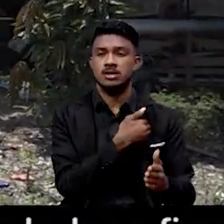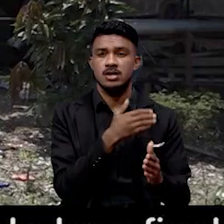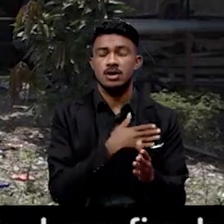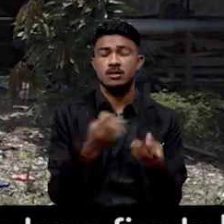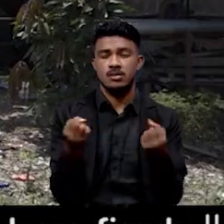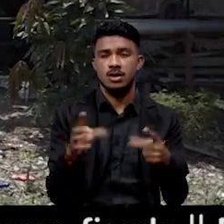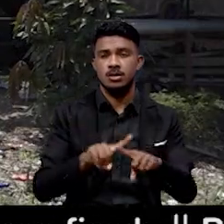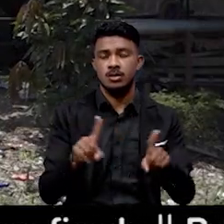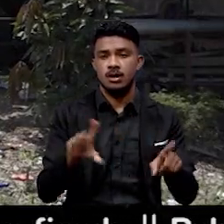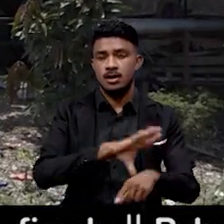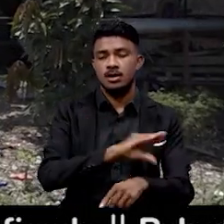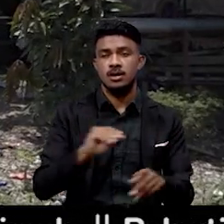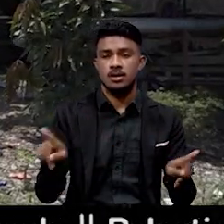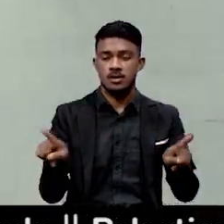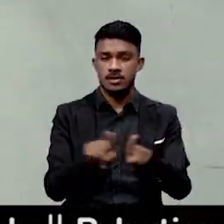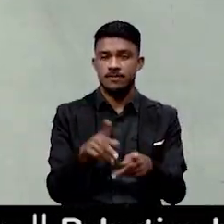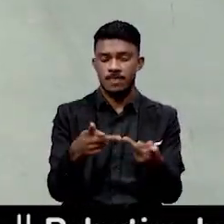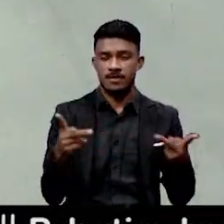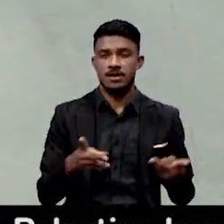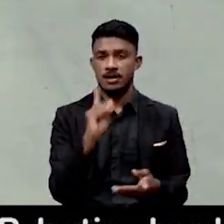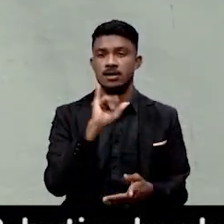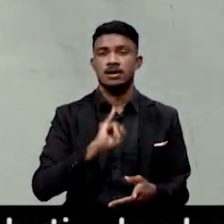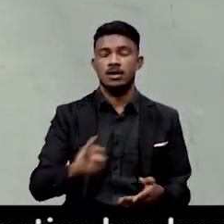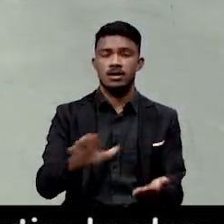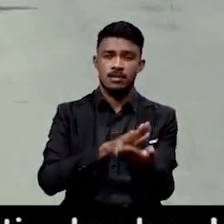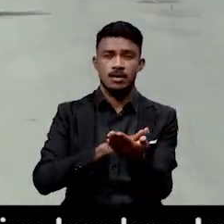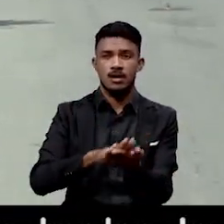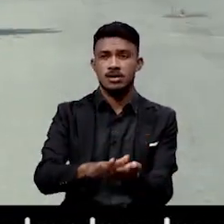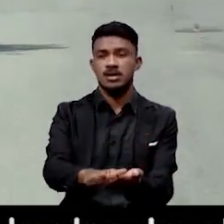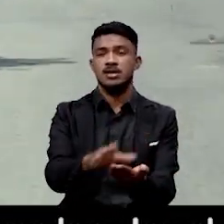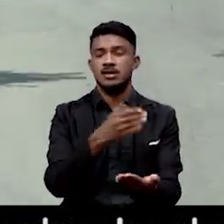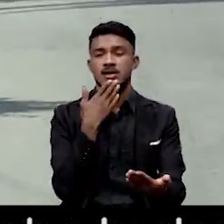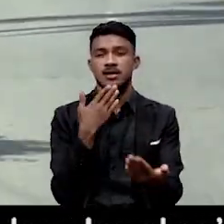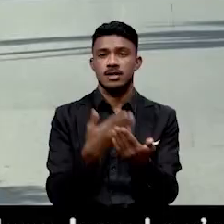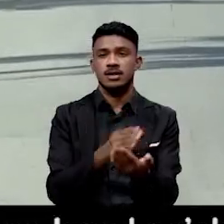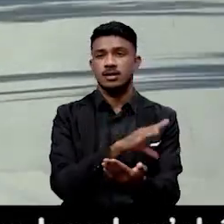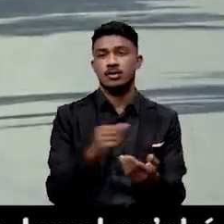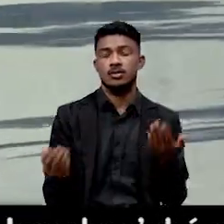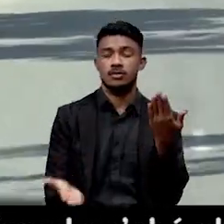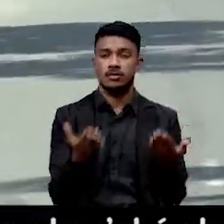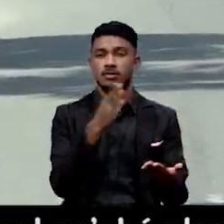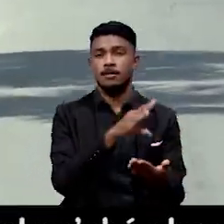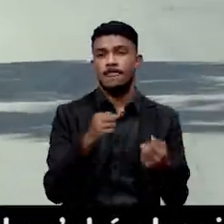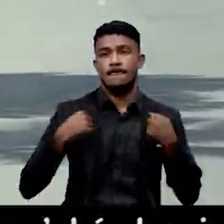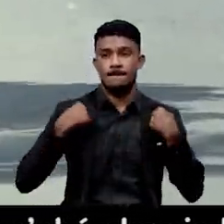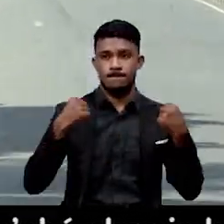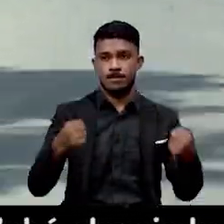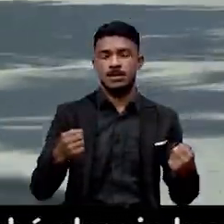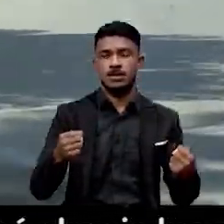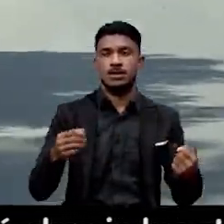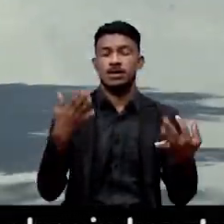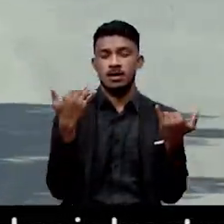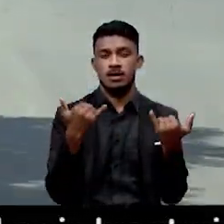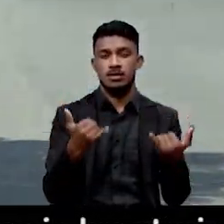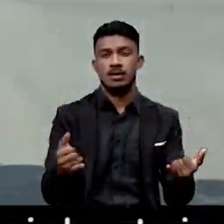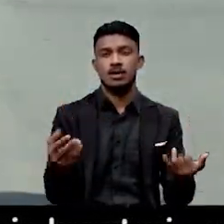Nune cidade Dili nebe uluk bersih, tentram, aman, indah, sehat, sejahtera. Oras ne